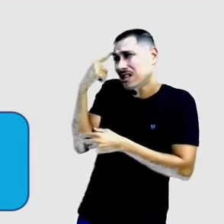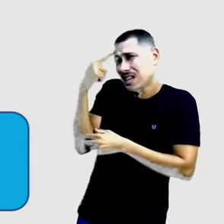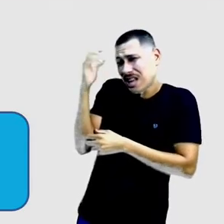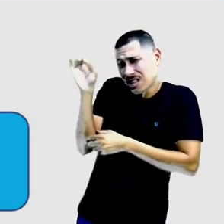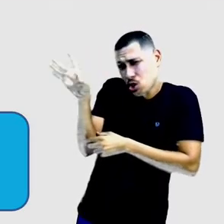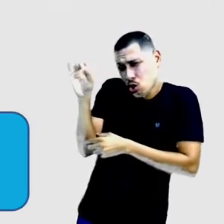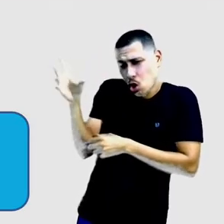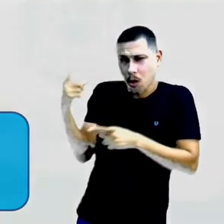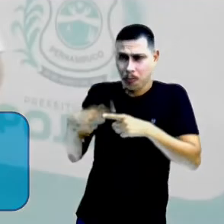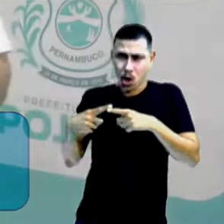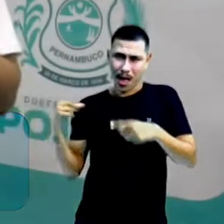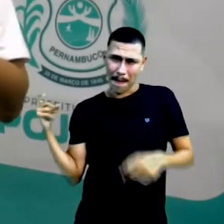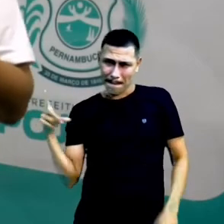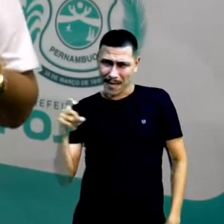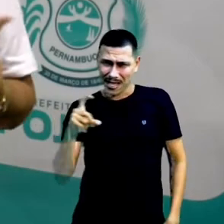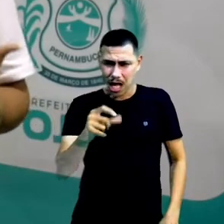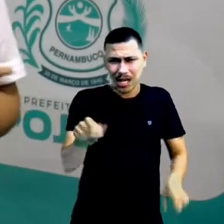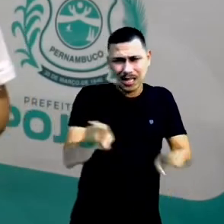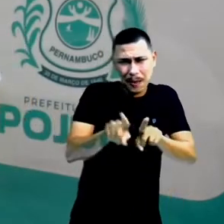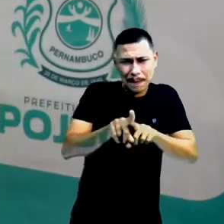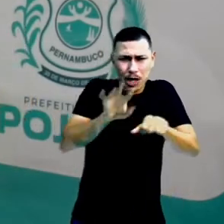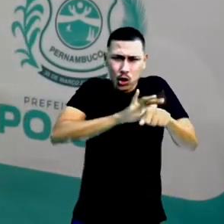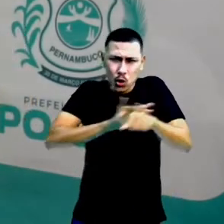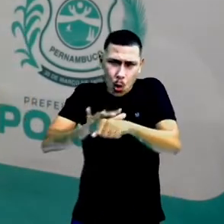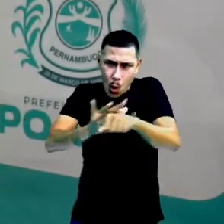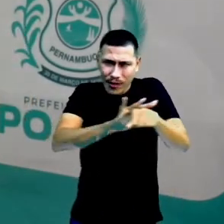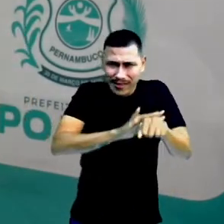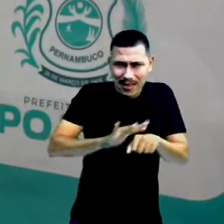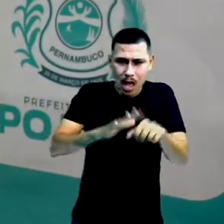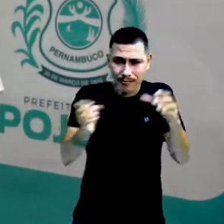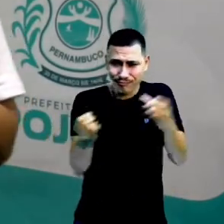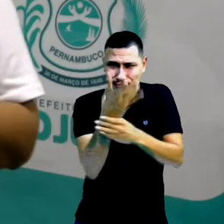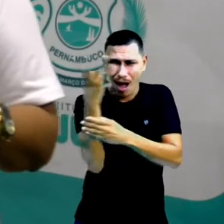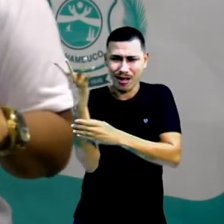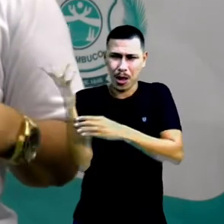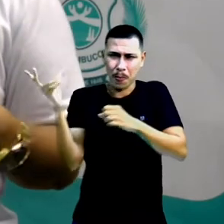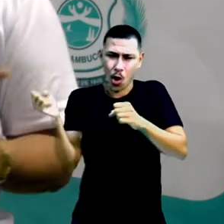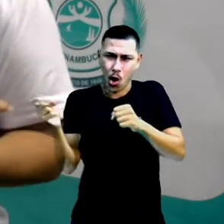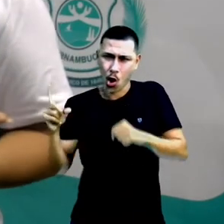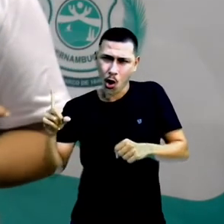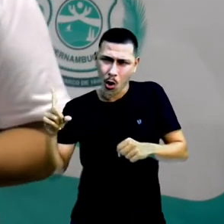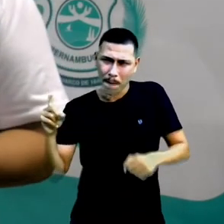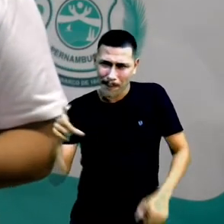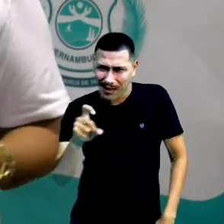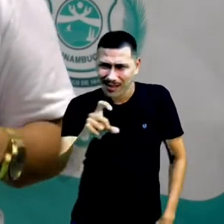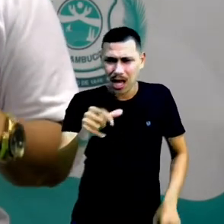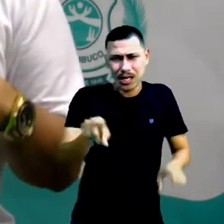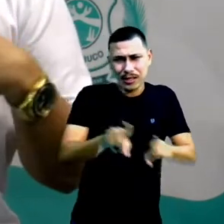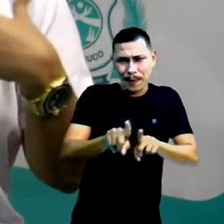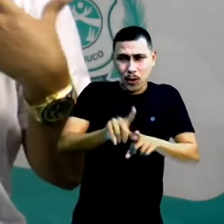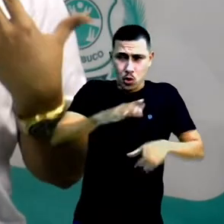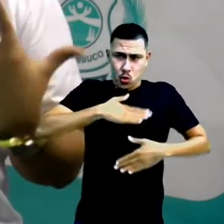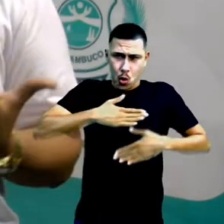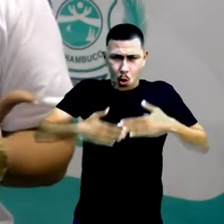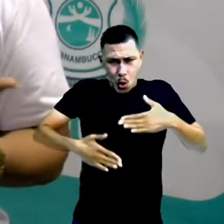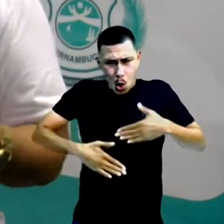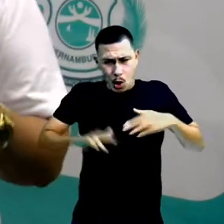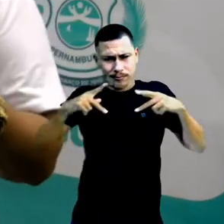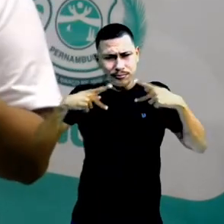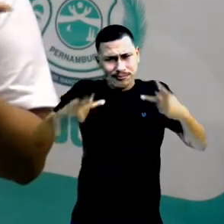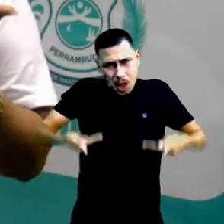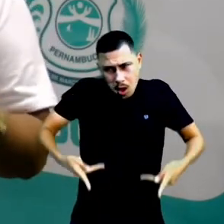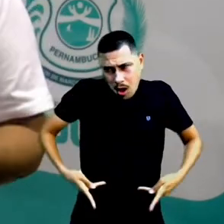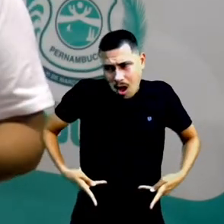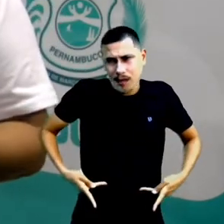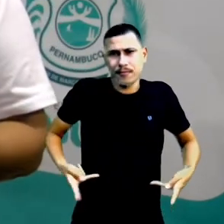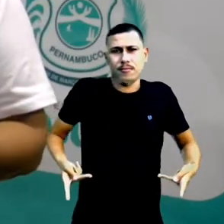aí são bactérias também são outras doenças ocasionadas por bactérias e também afetam o homem né o seu